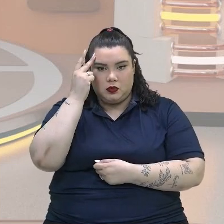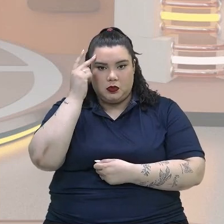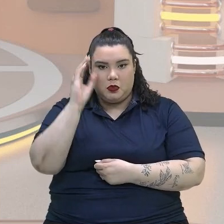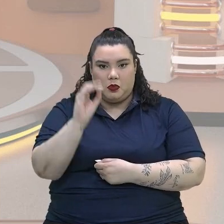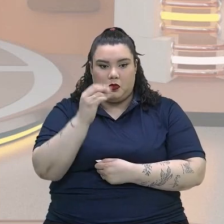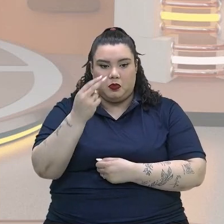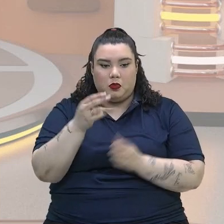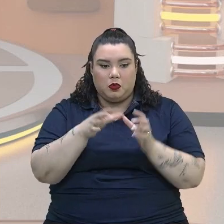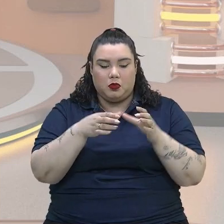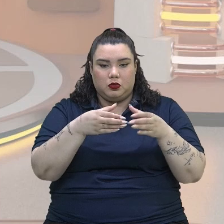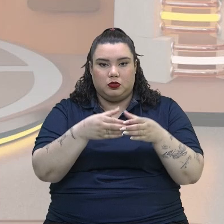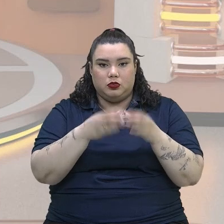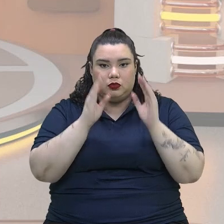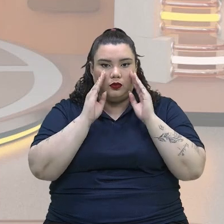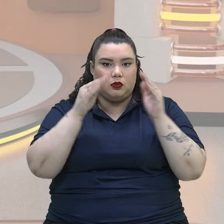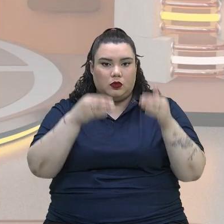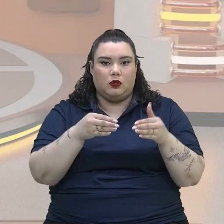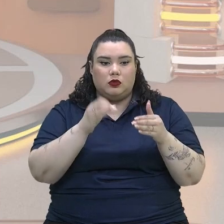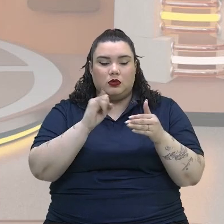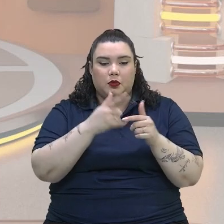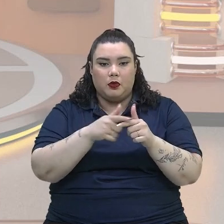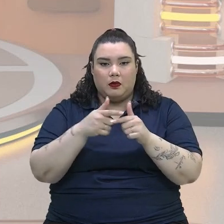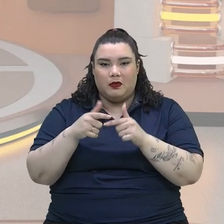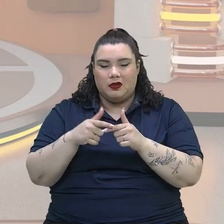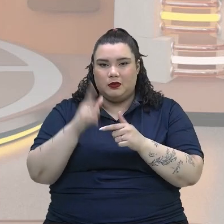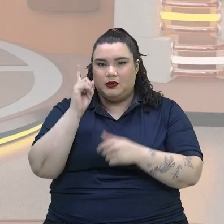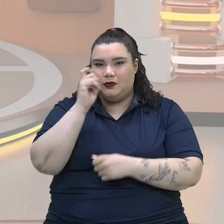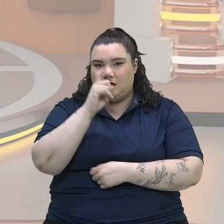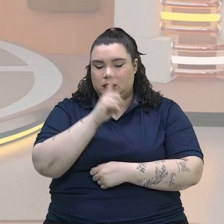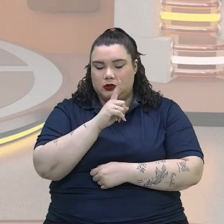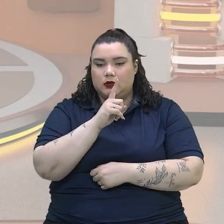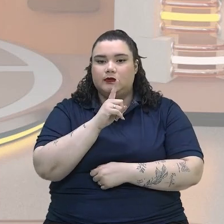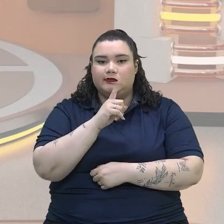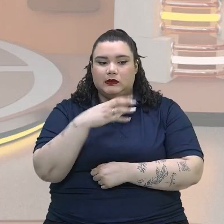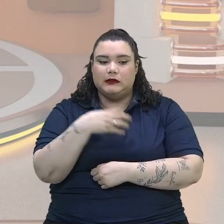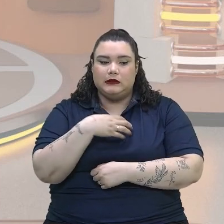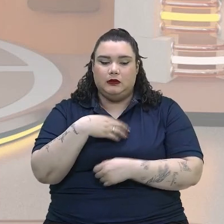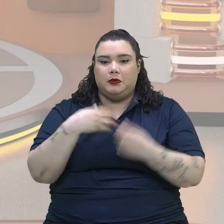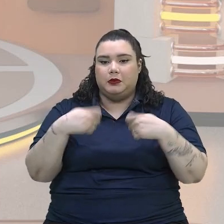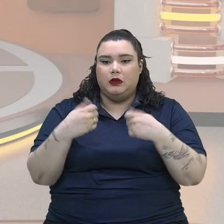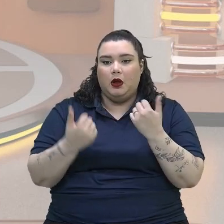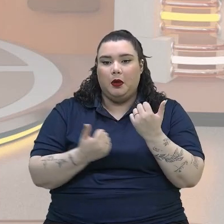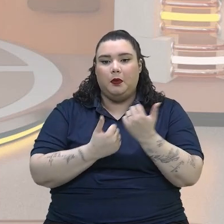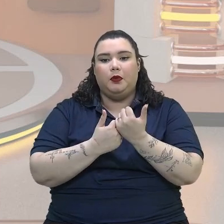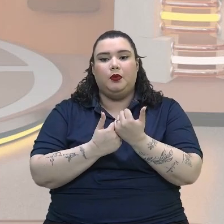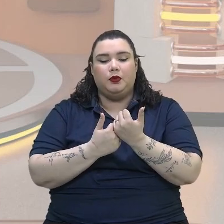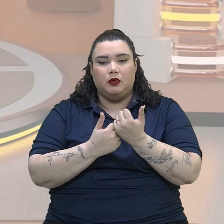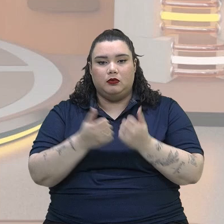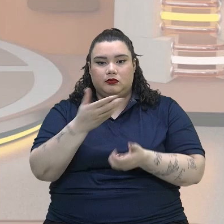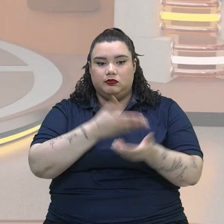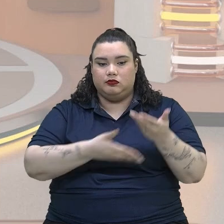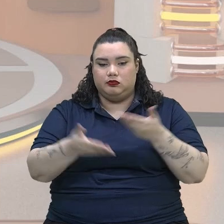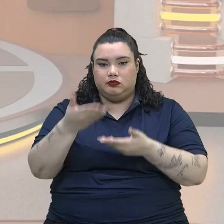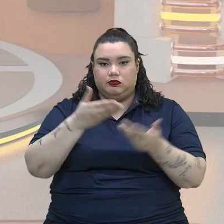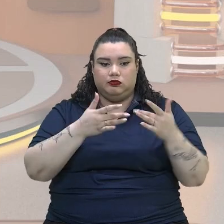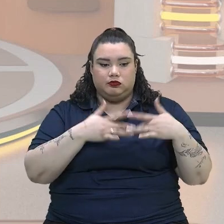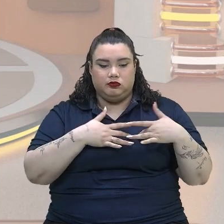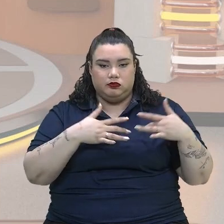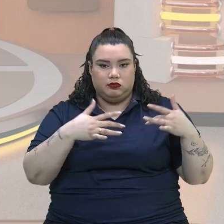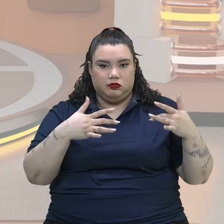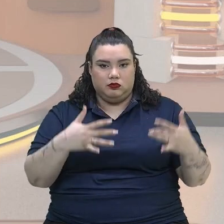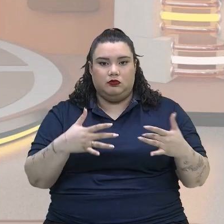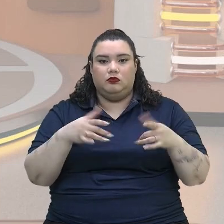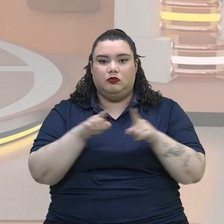grupos, especialmente em momentos de dificuldade. Ela envolve empatia, generosidade